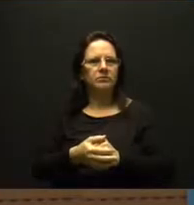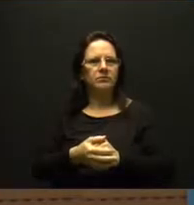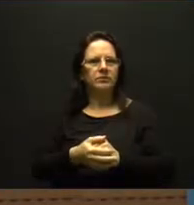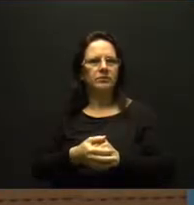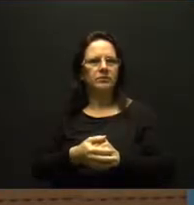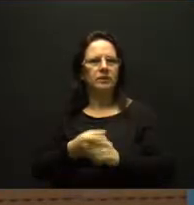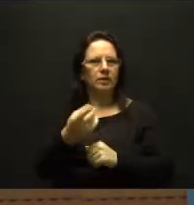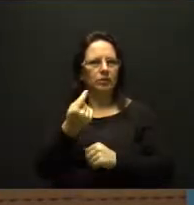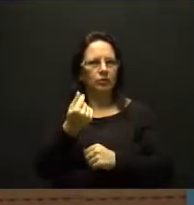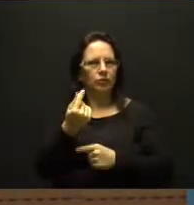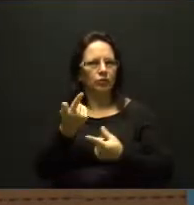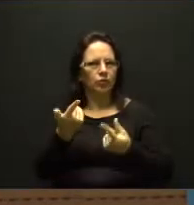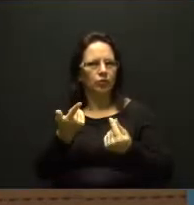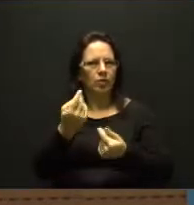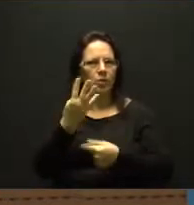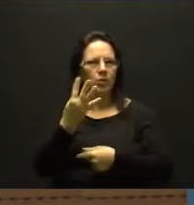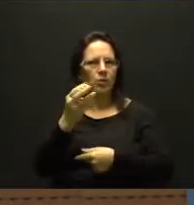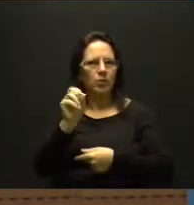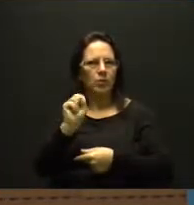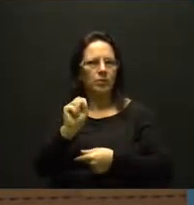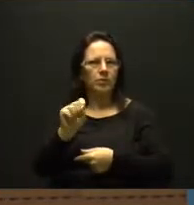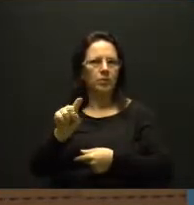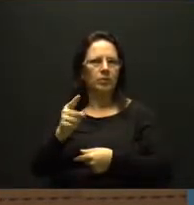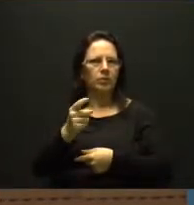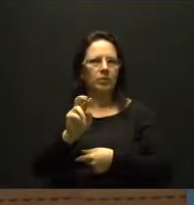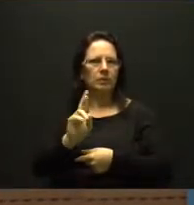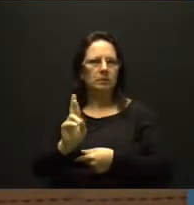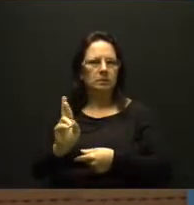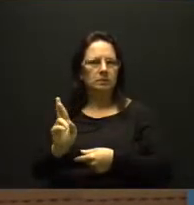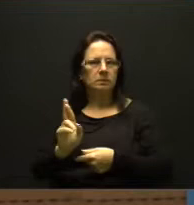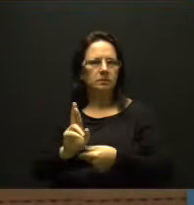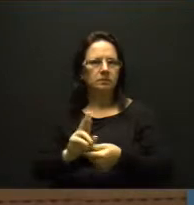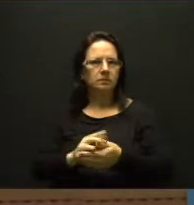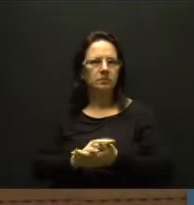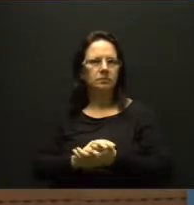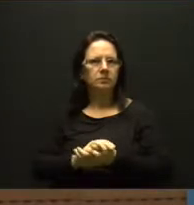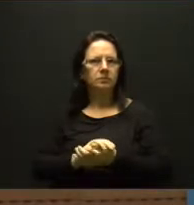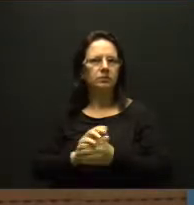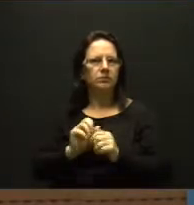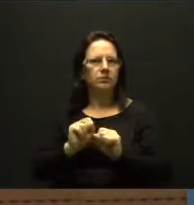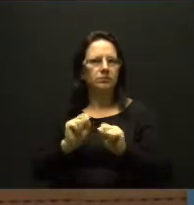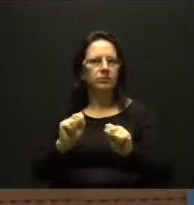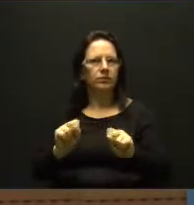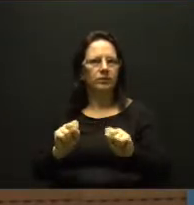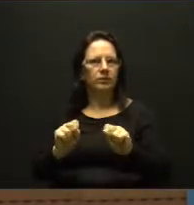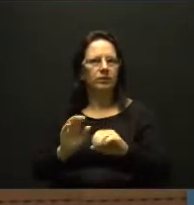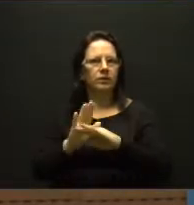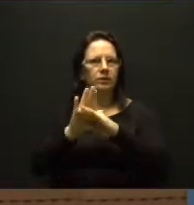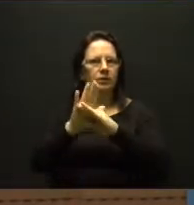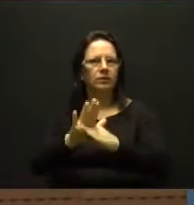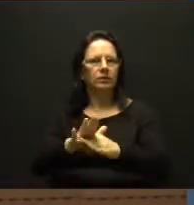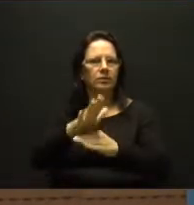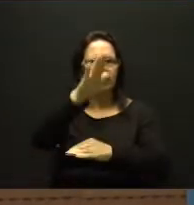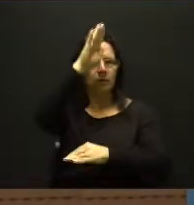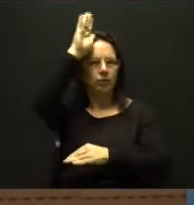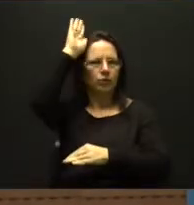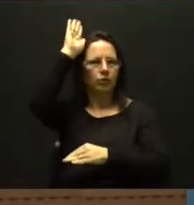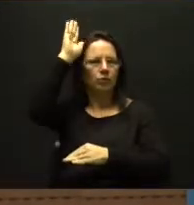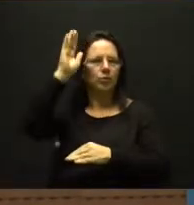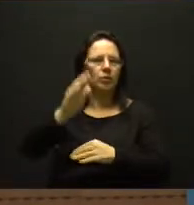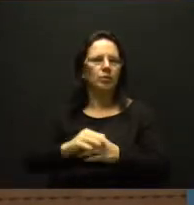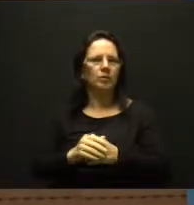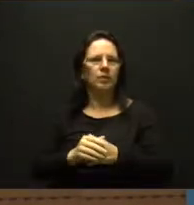quantia mixaria infelizmente a nossa possibilidade hoje de ofertar ao corpo de bombeiro